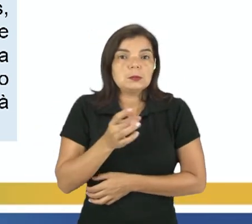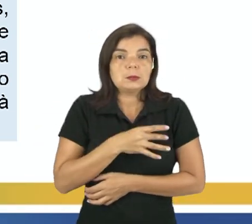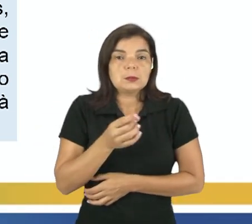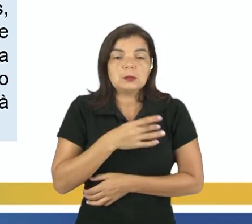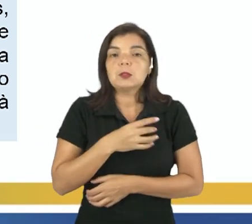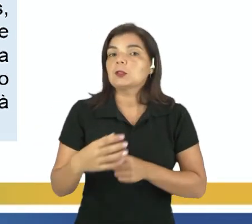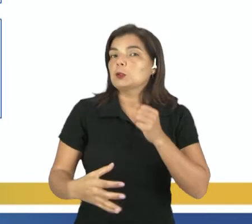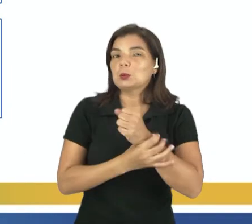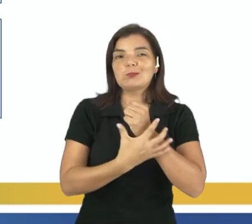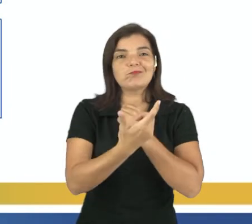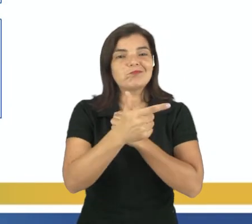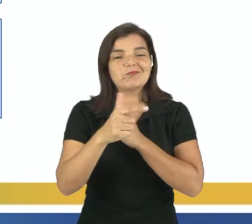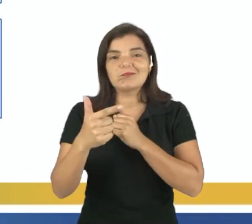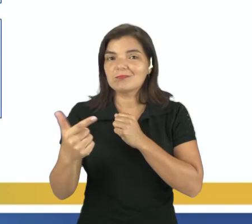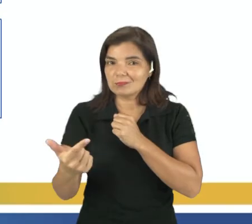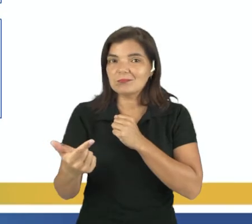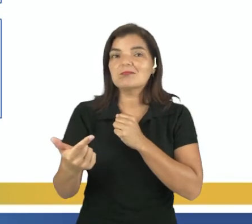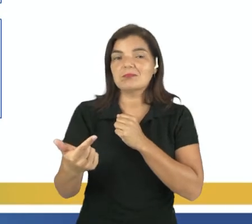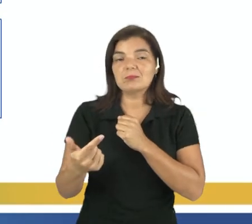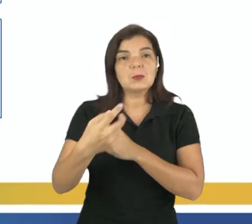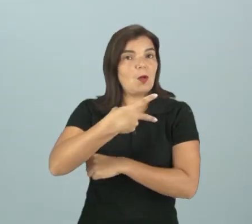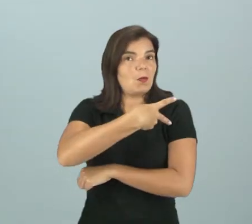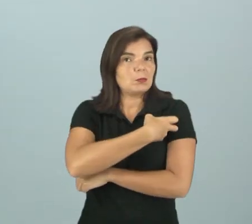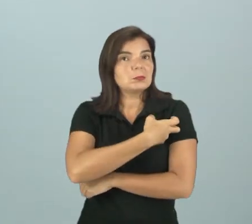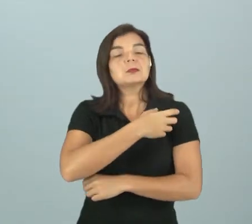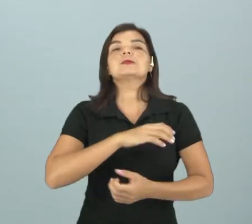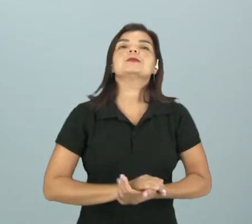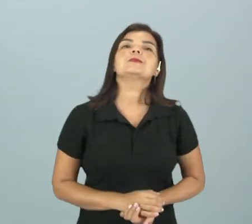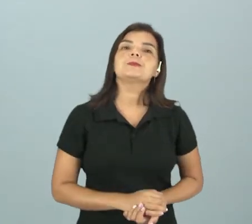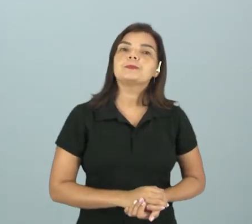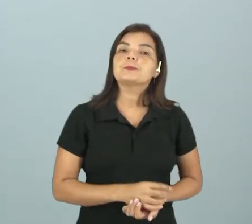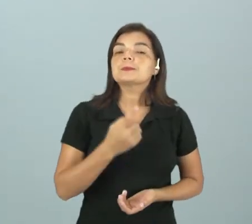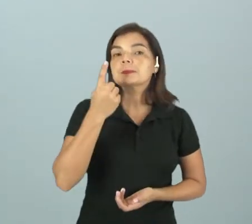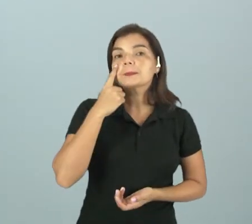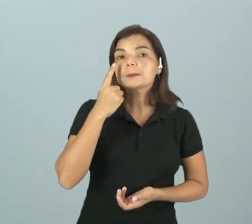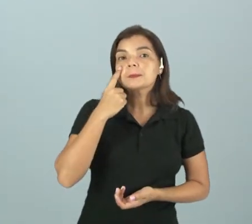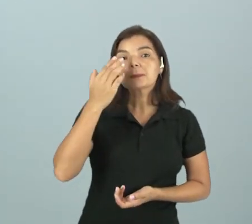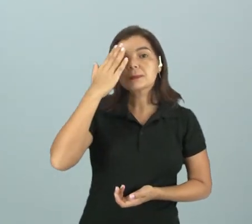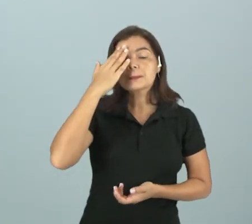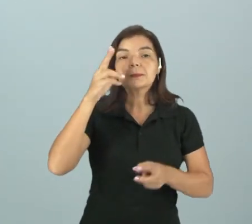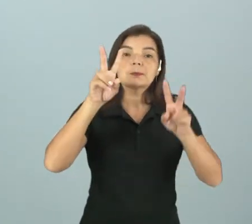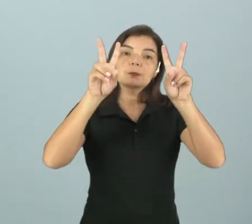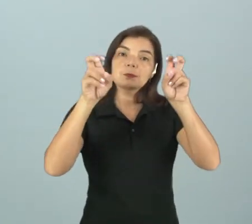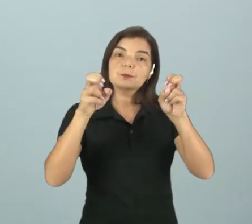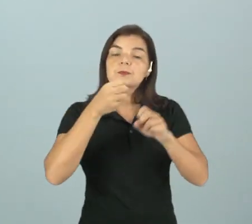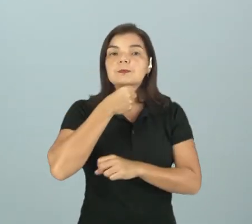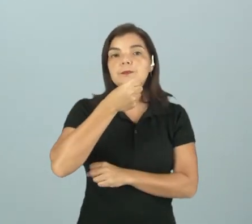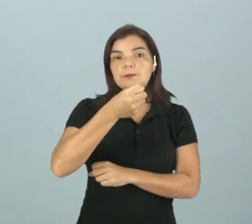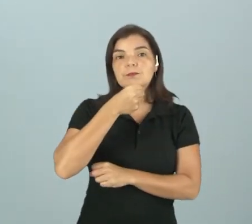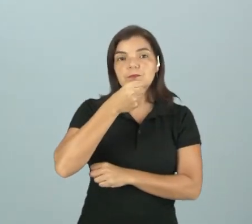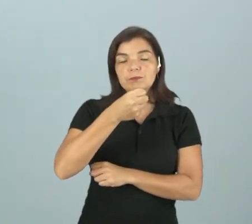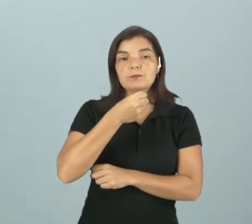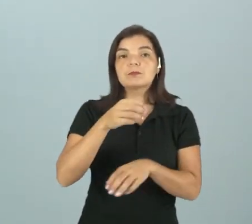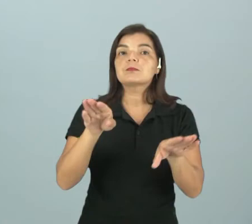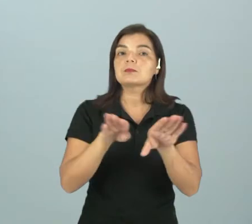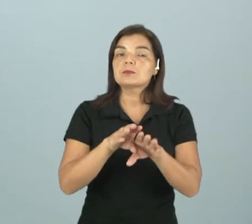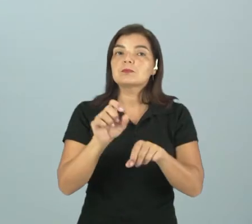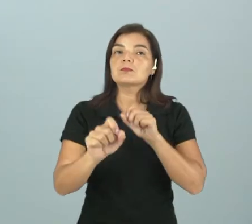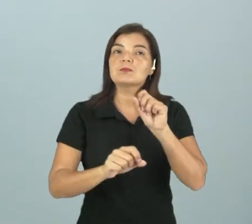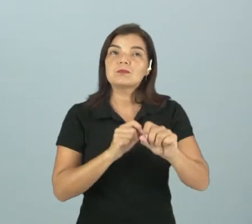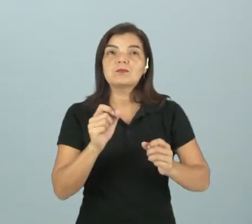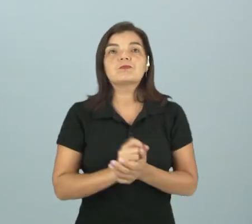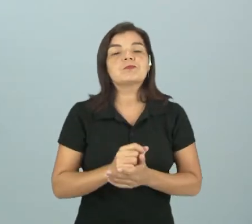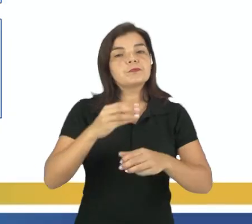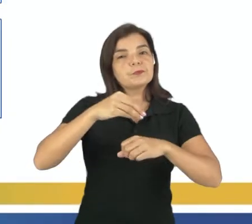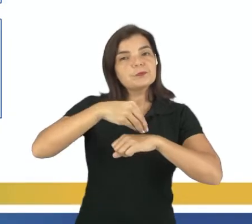e insegurança em relação à vacina. Então, para a gente entender os títulos das reportagens, entendemos que